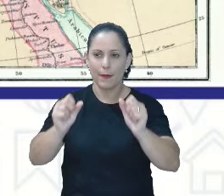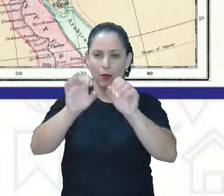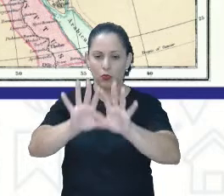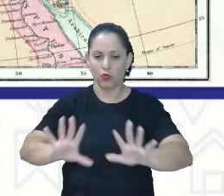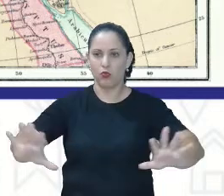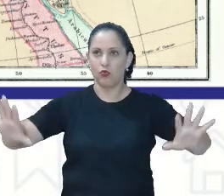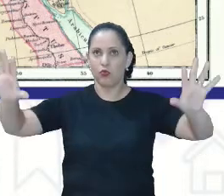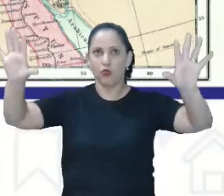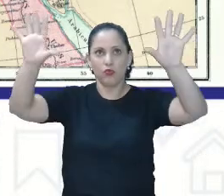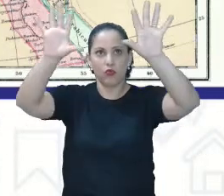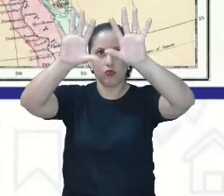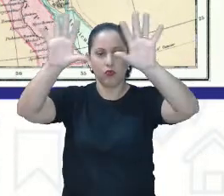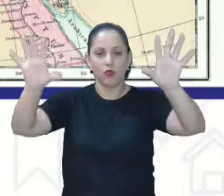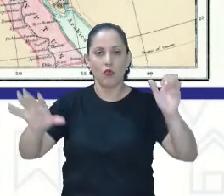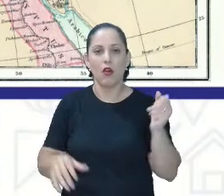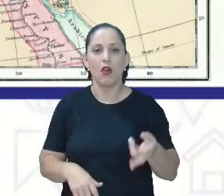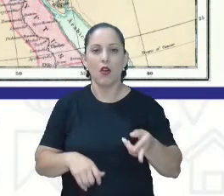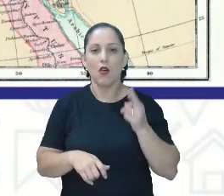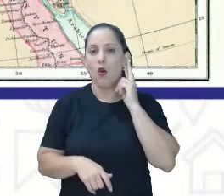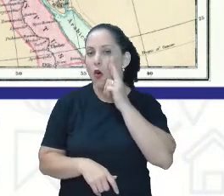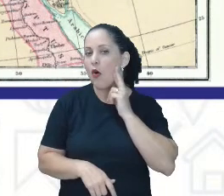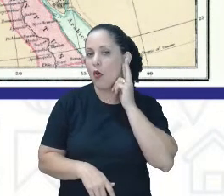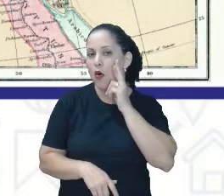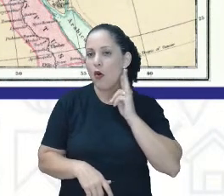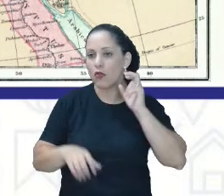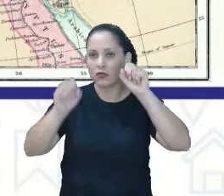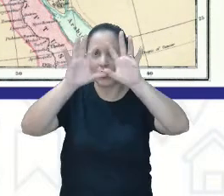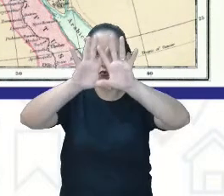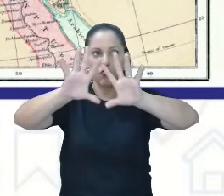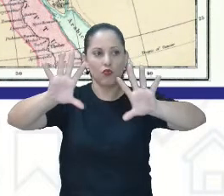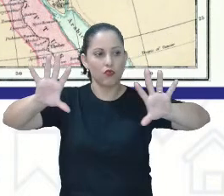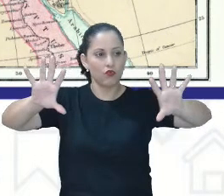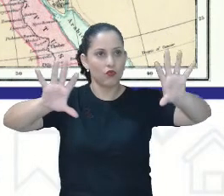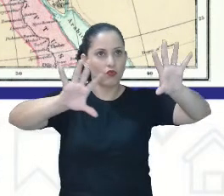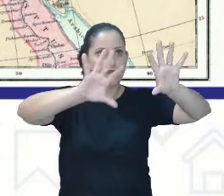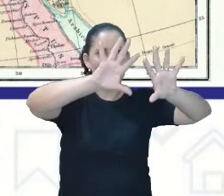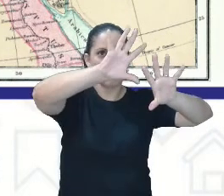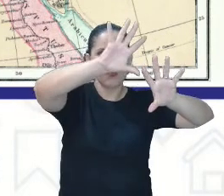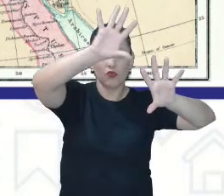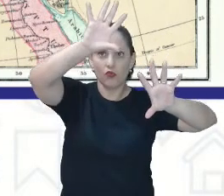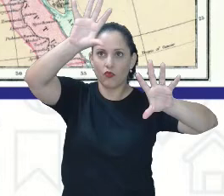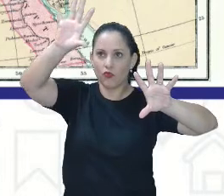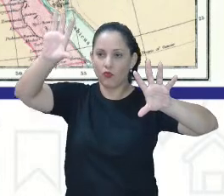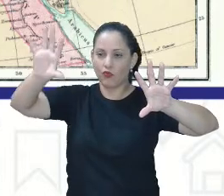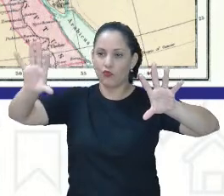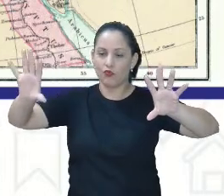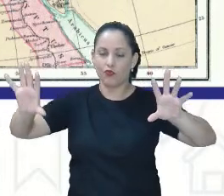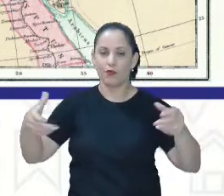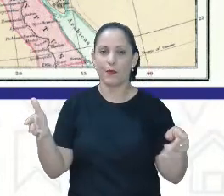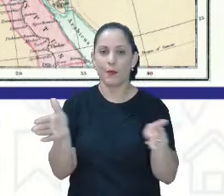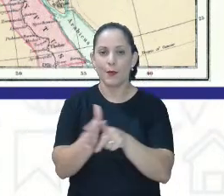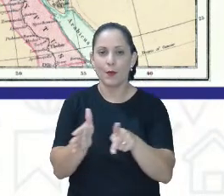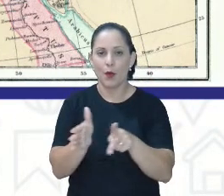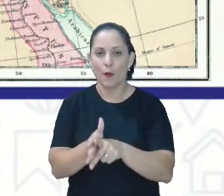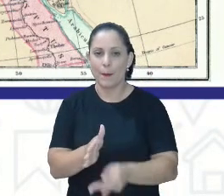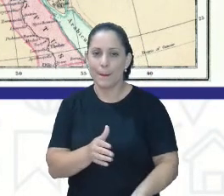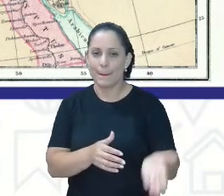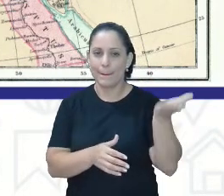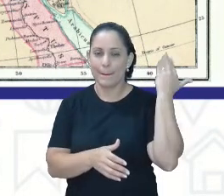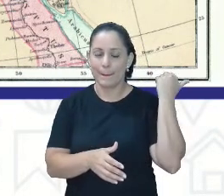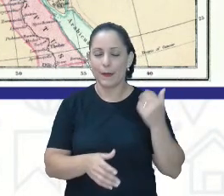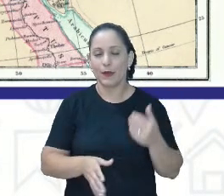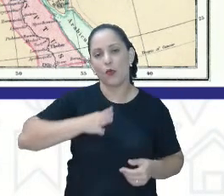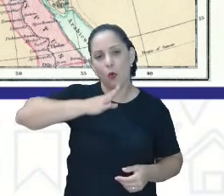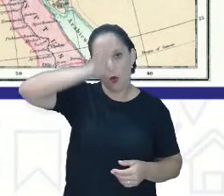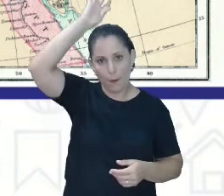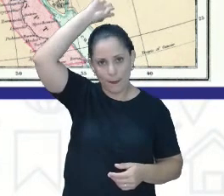está em rosa, aqui, ó, ela faz parte do antigo Império Romano em sua